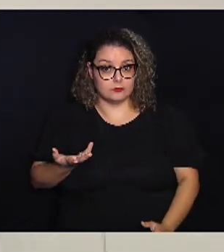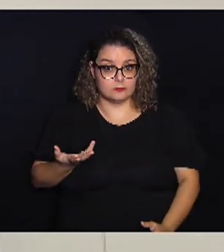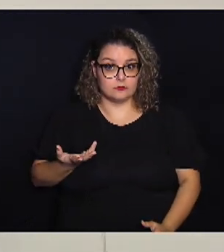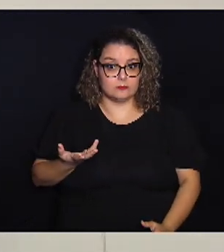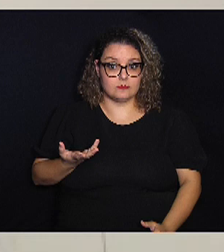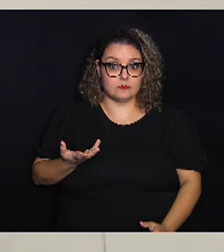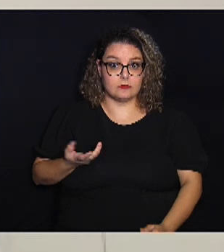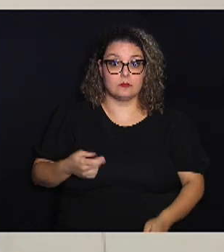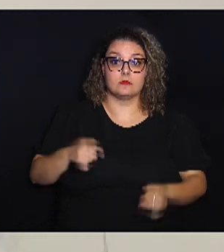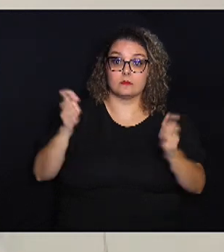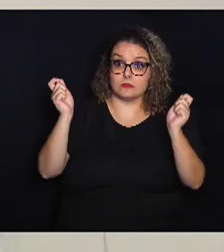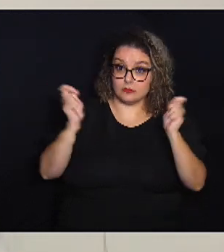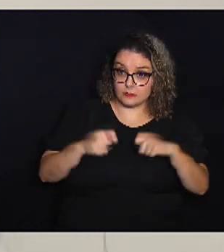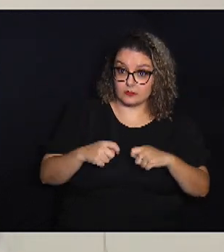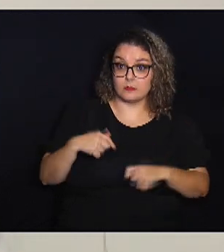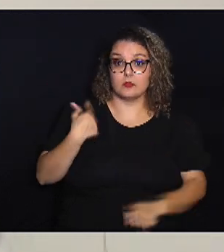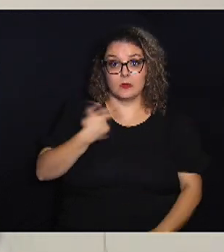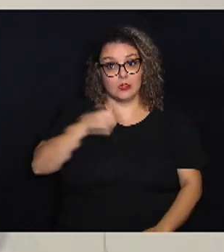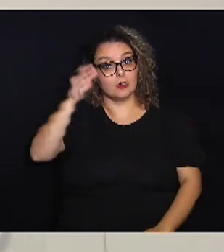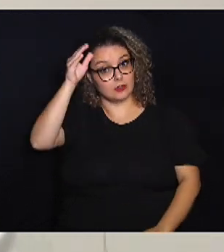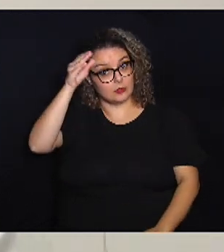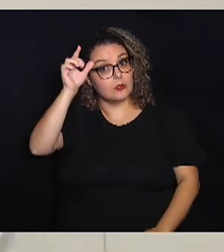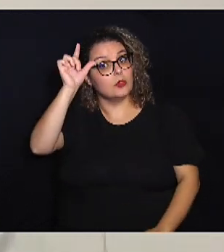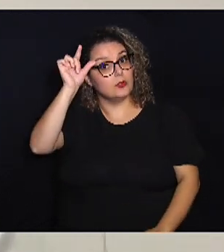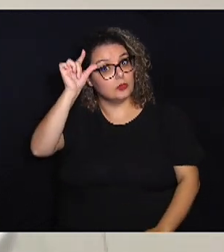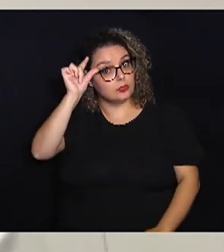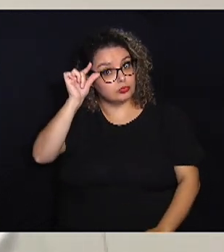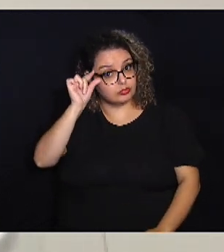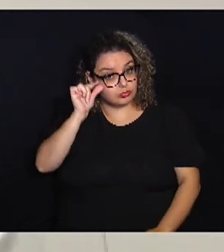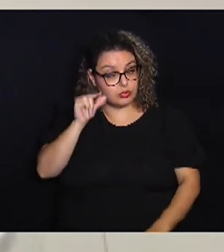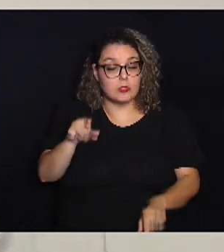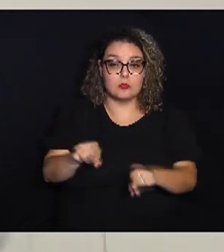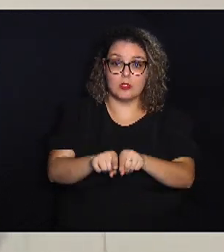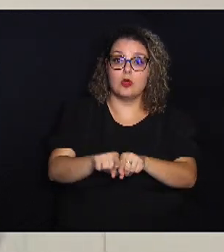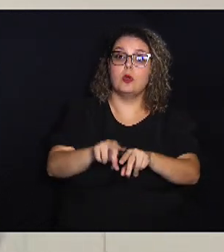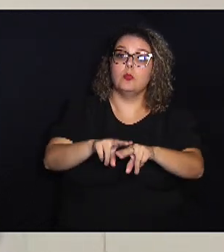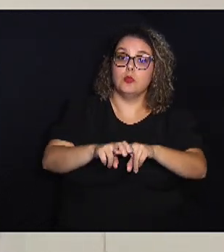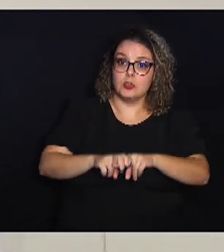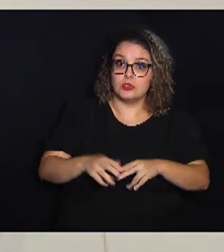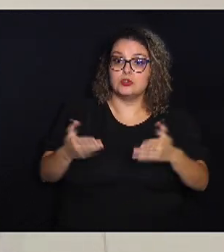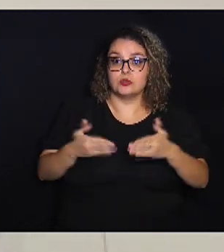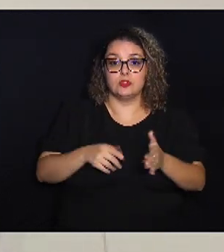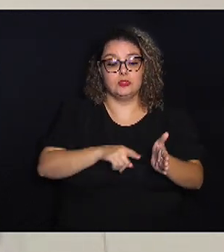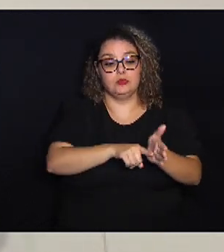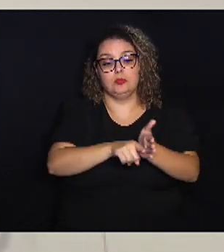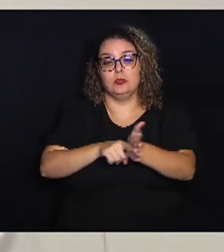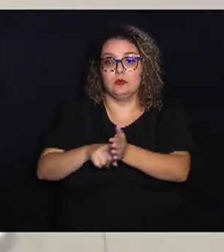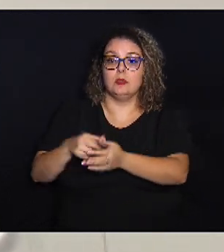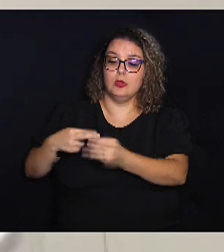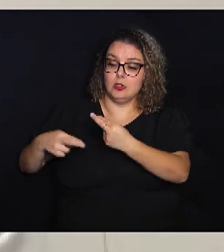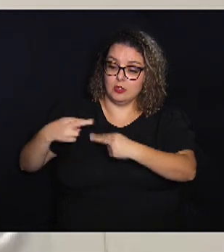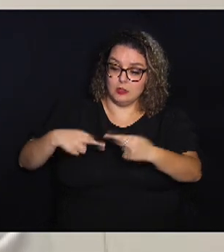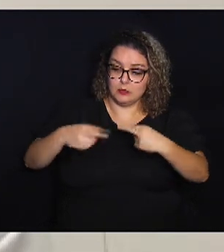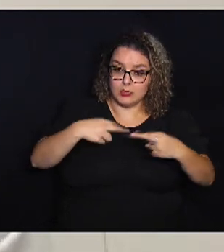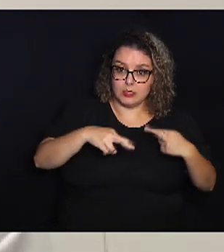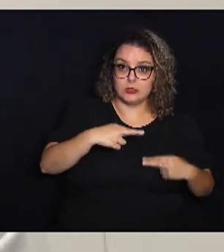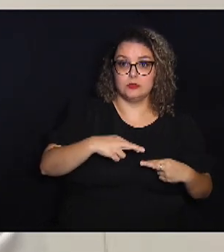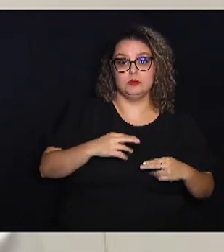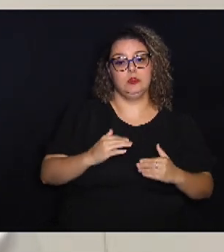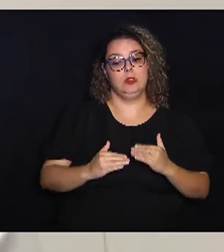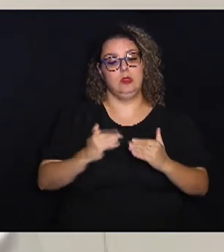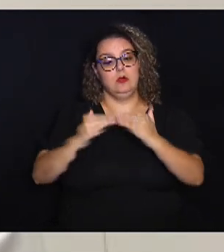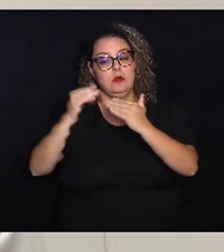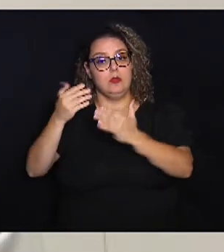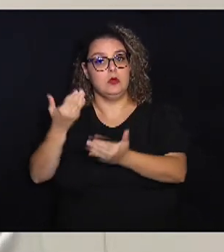a capacidade da nossa cognição pode diminuir. Então, por isso que hoje as pesquisas estão associando a evolução da